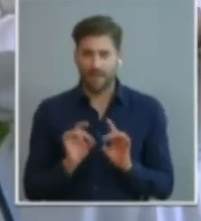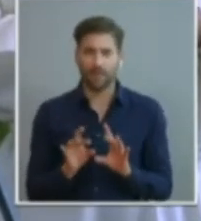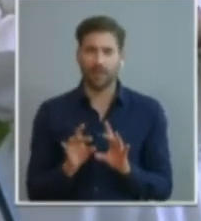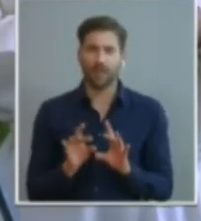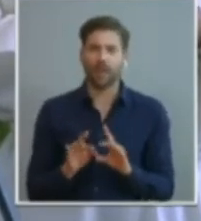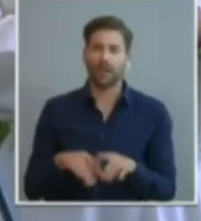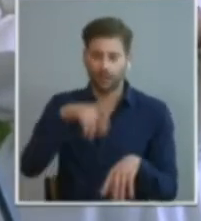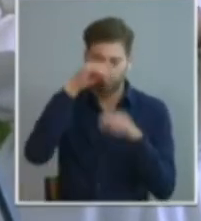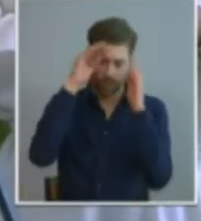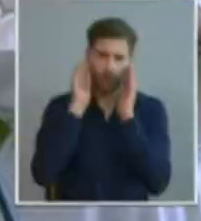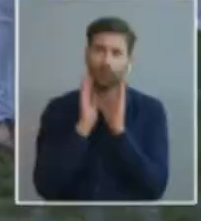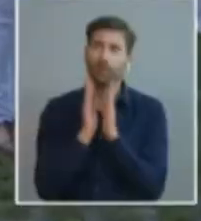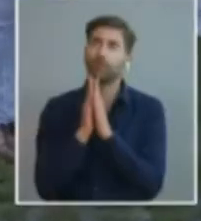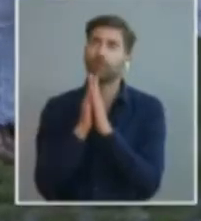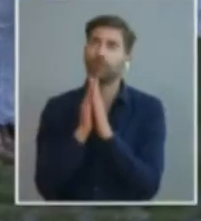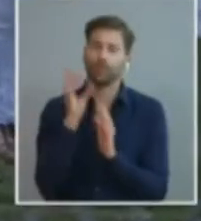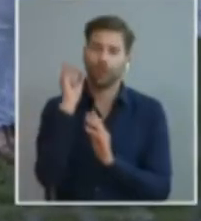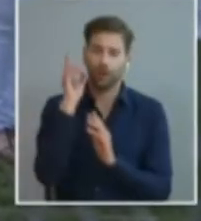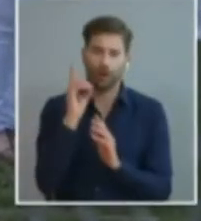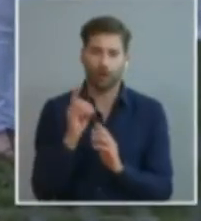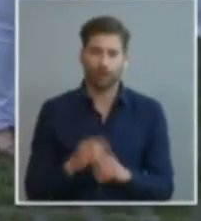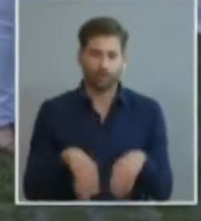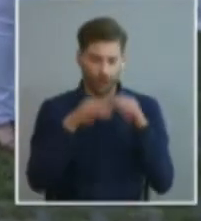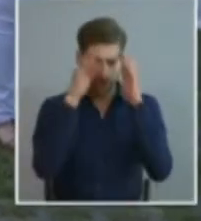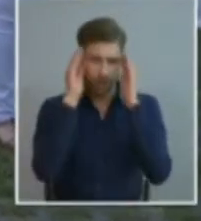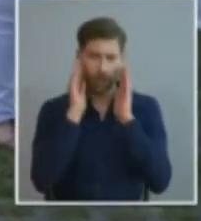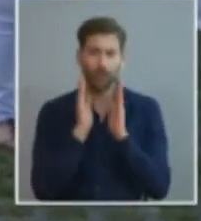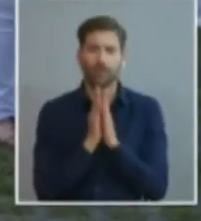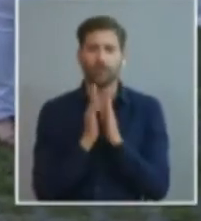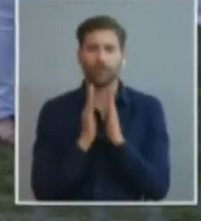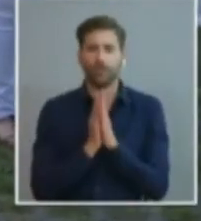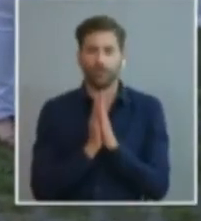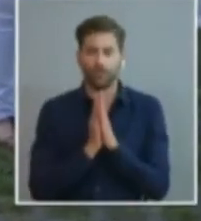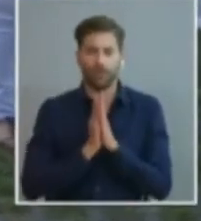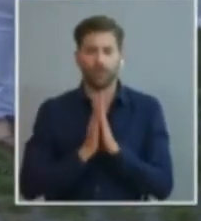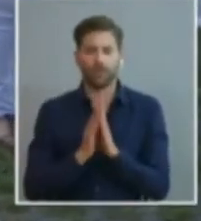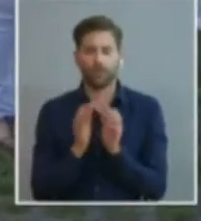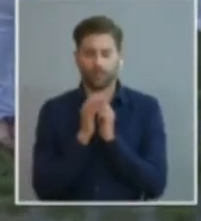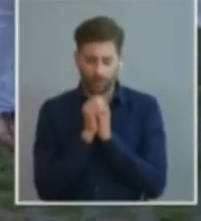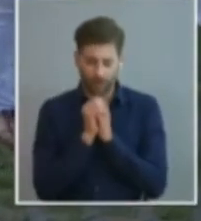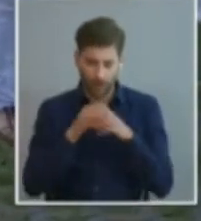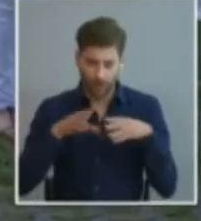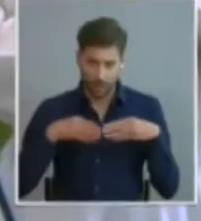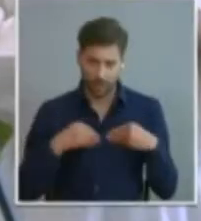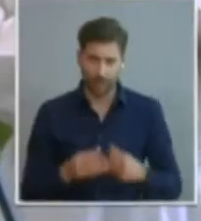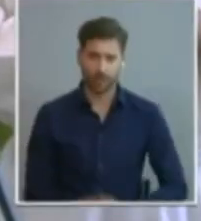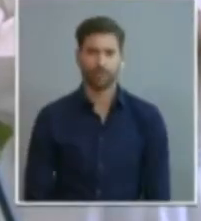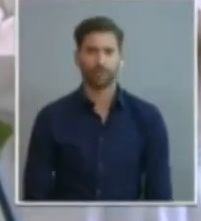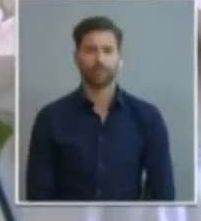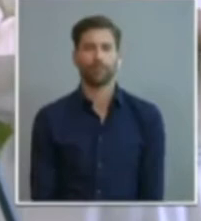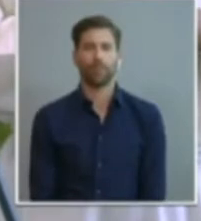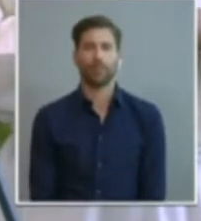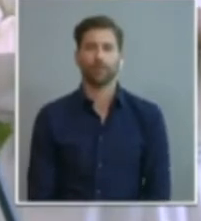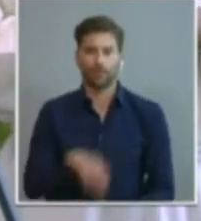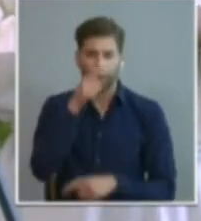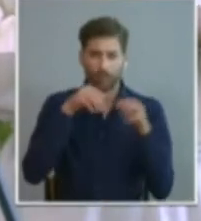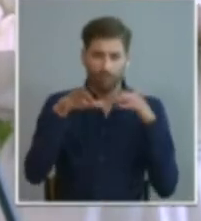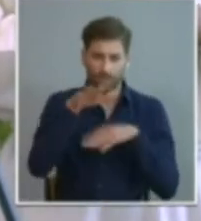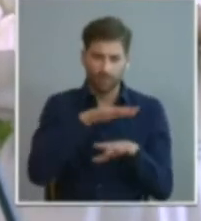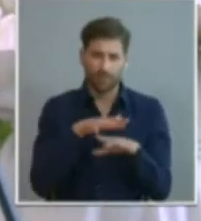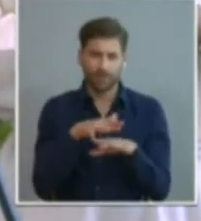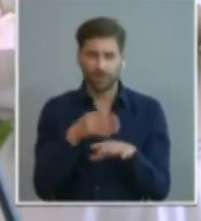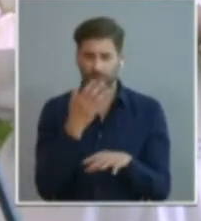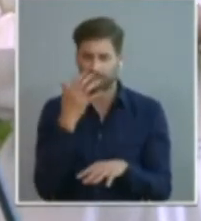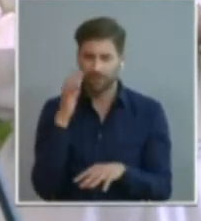da Virgem Maria. Interceda por nós, a Virgem cheia de graça. Pelos que sofrem humilhações e